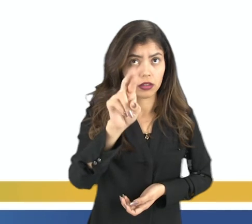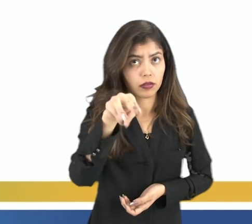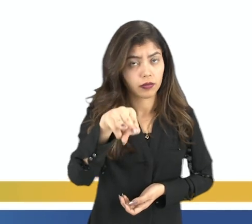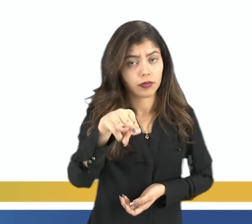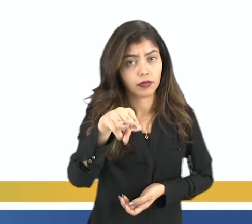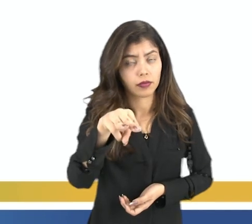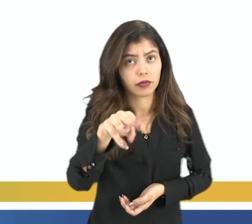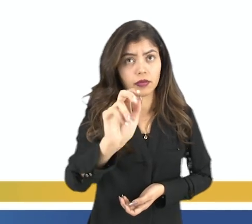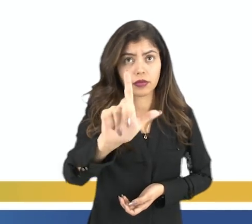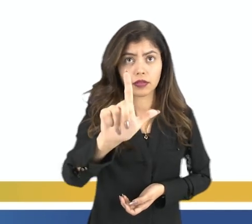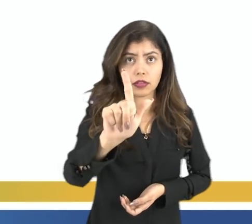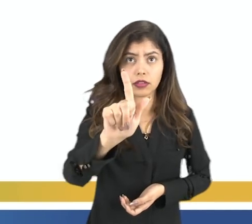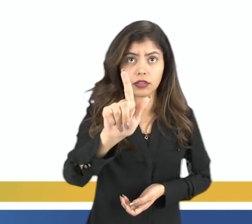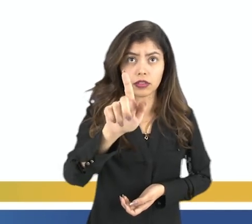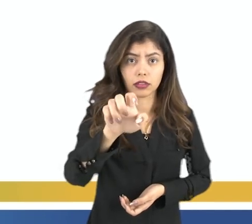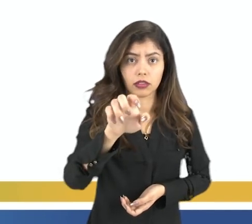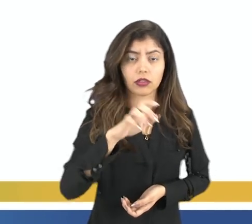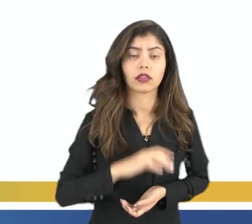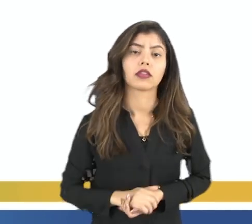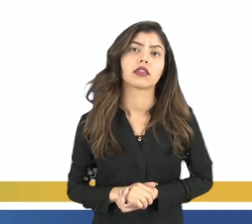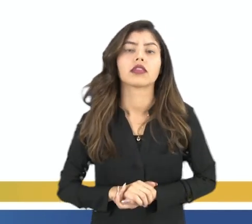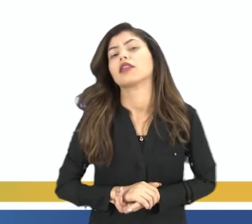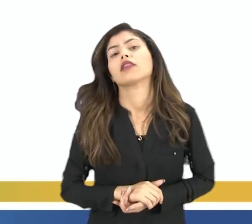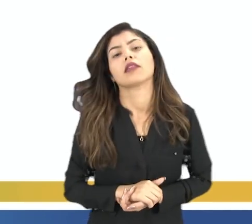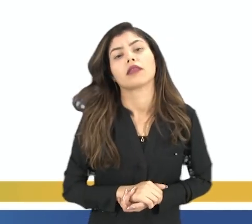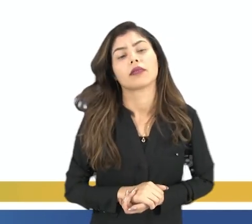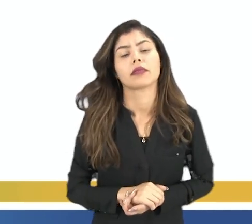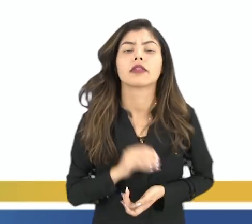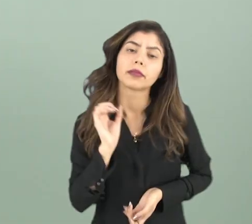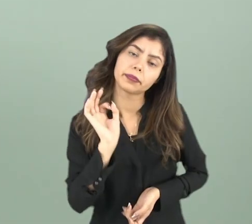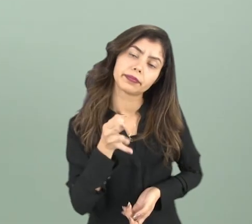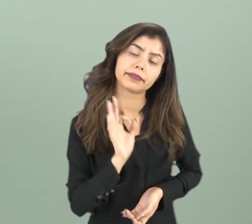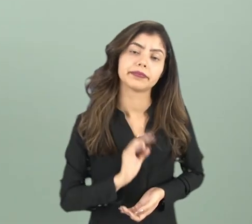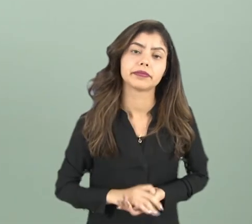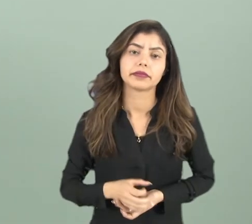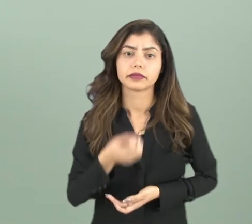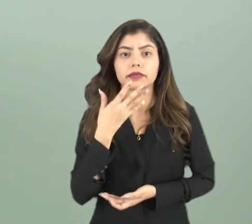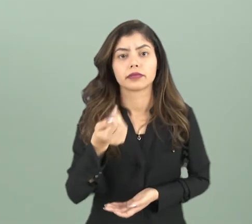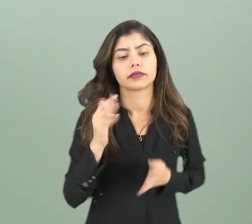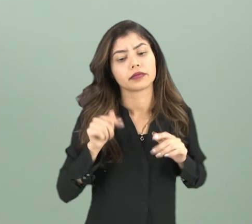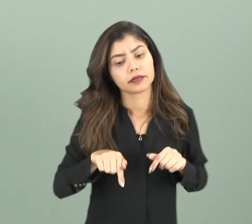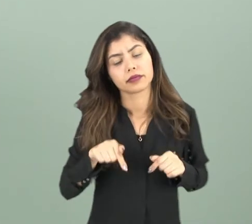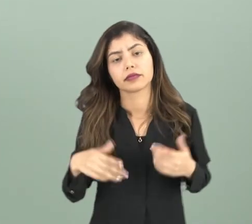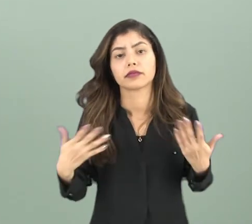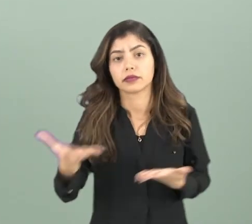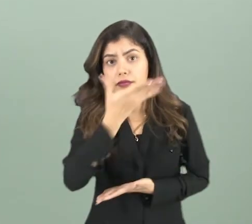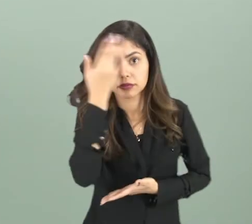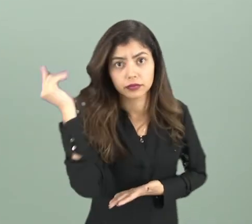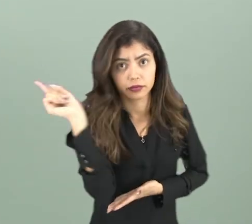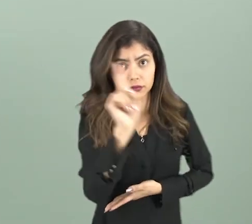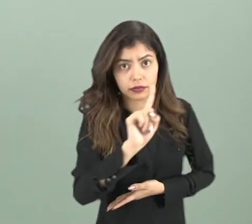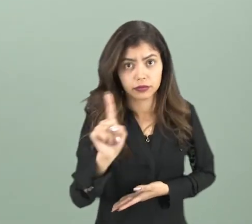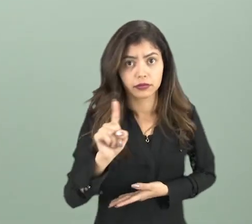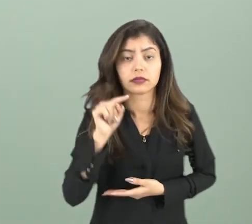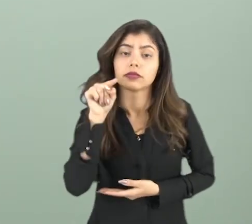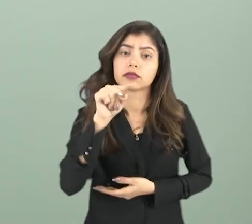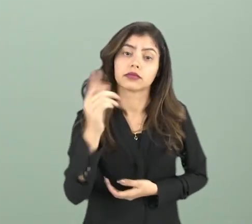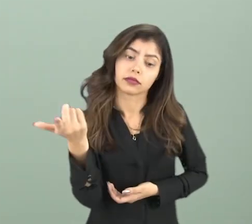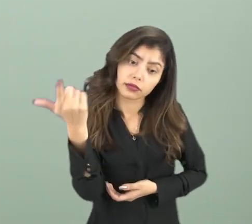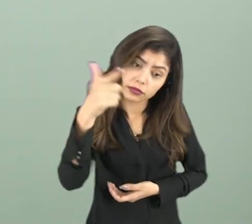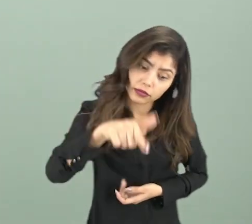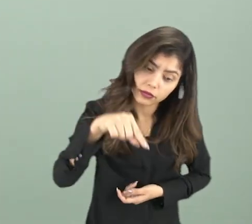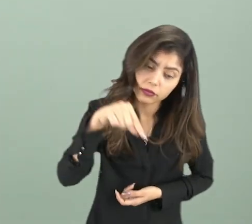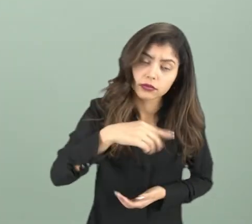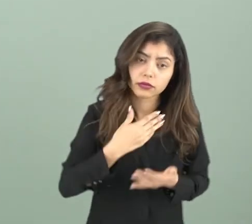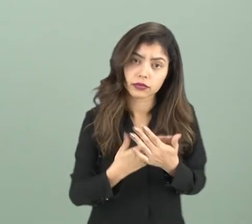arm e leg, ou legs, tá? Muito bom ter você aqui. Não esqueça que se você quiser rever